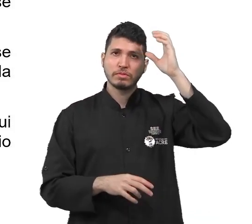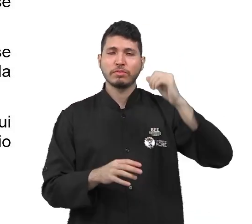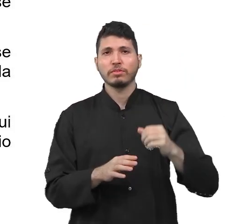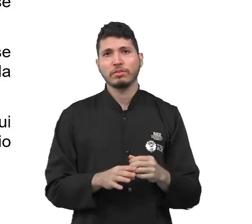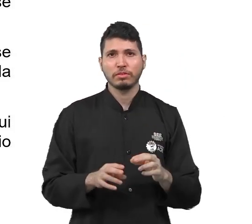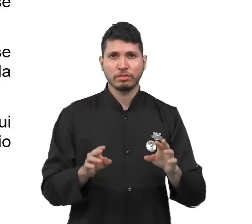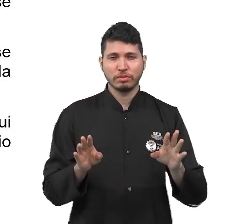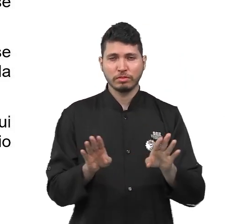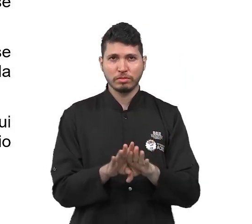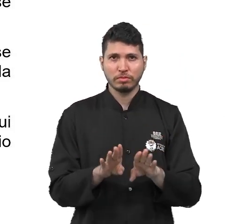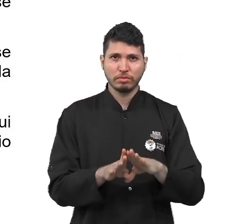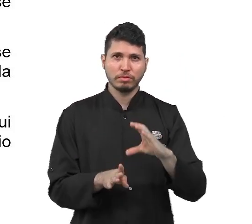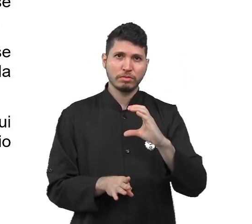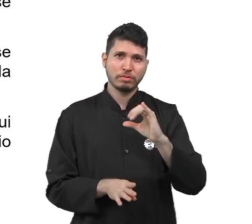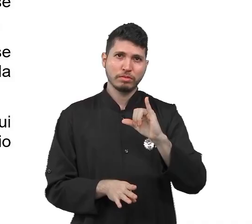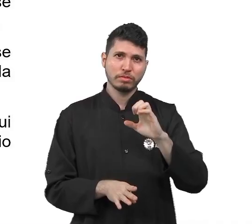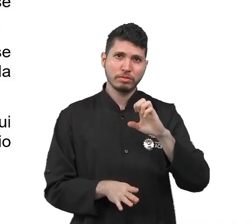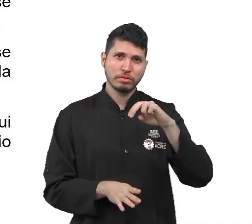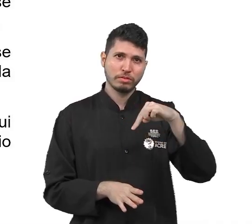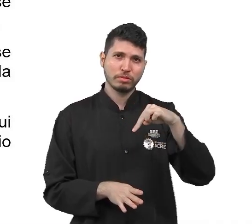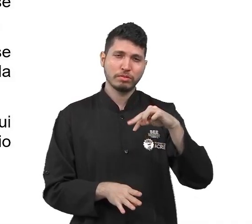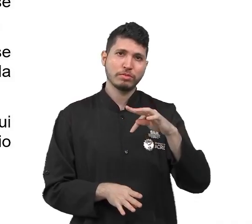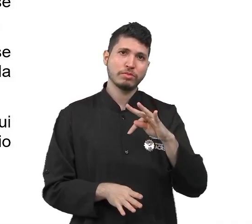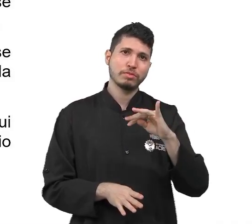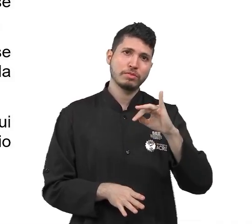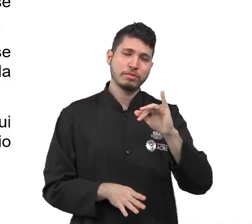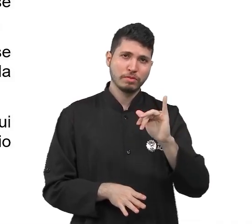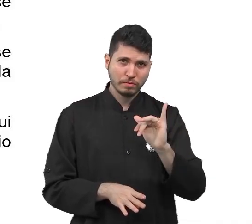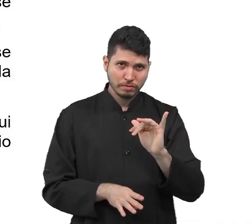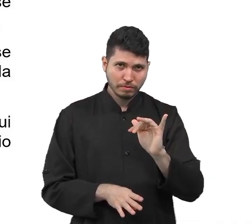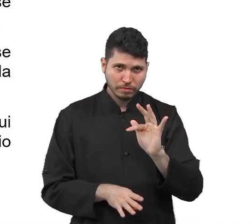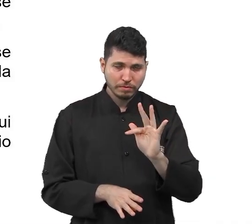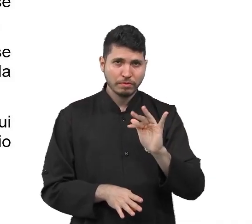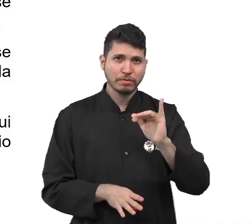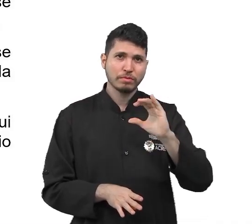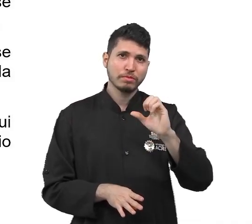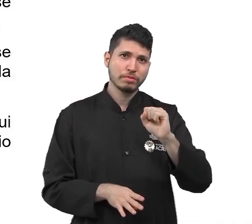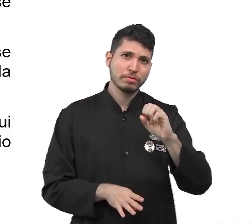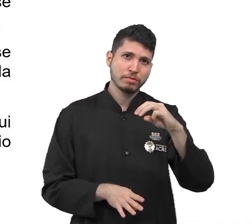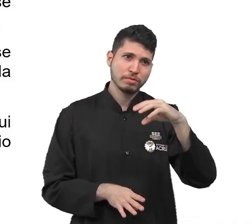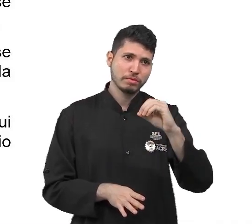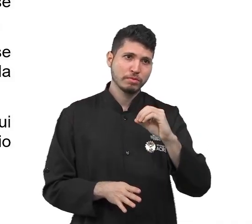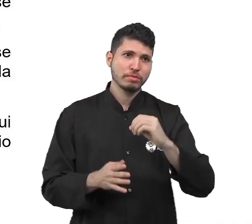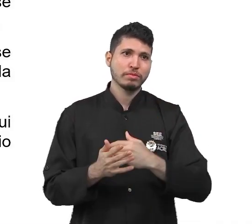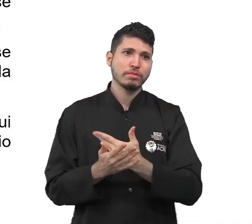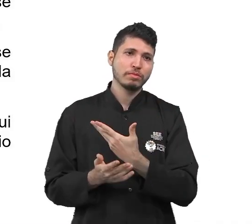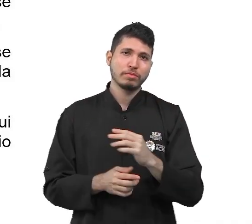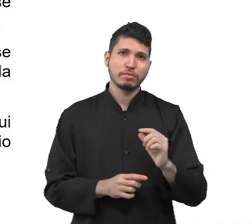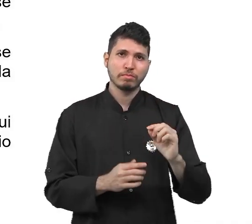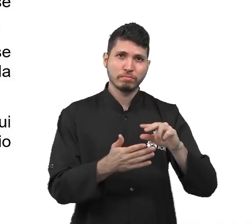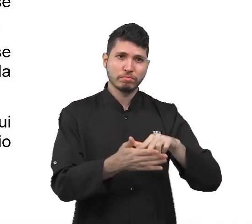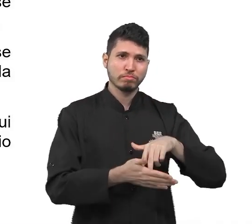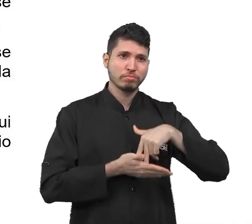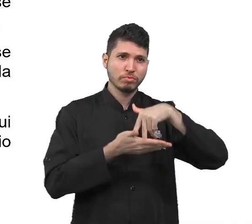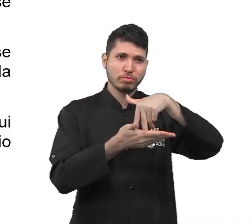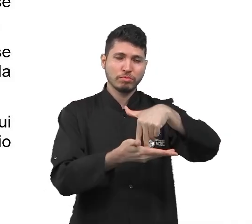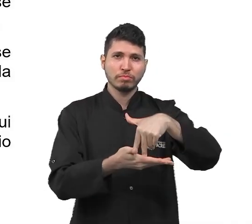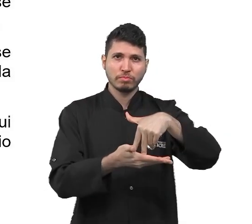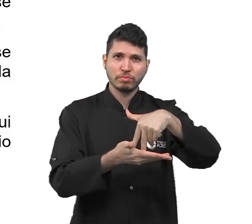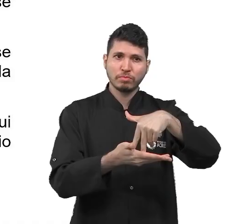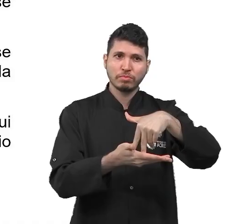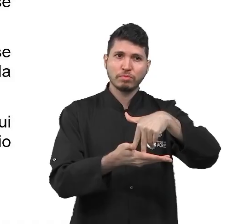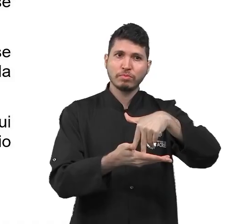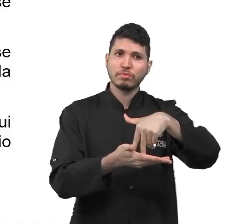Então, nós temos primeiro a corrente positivista, liderada aí pelo Augusto Comte, século XIX. Então,